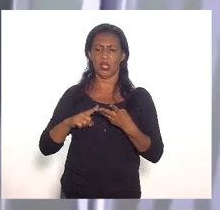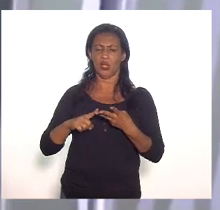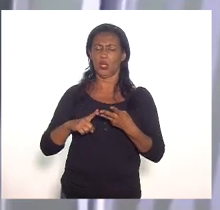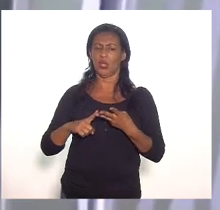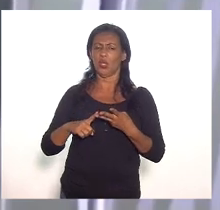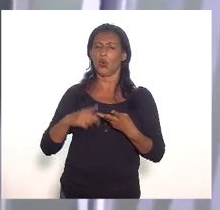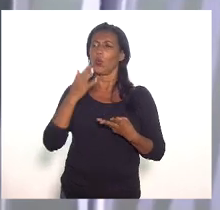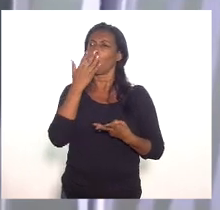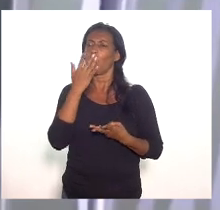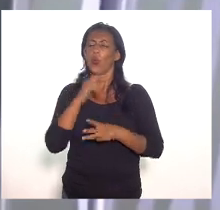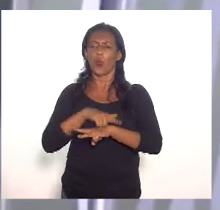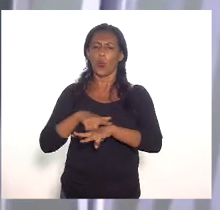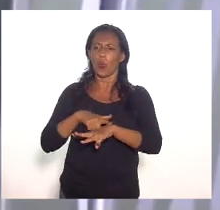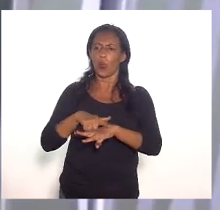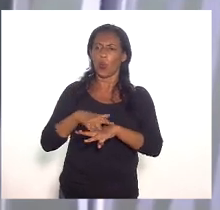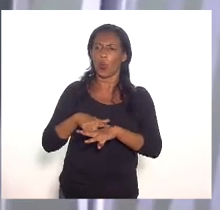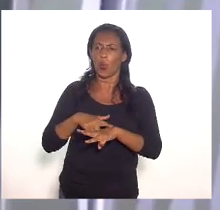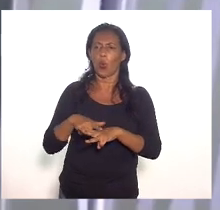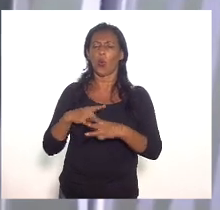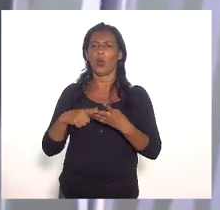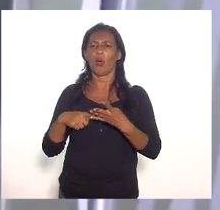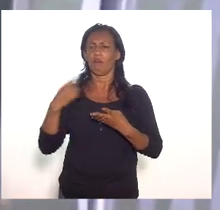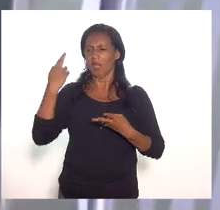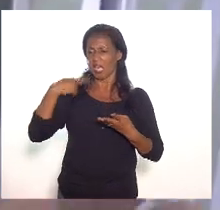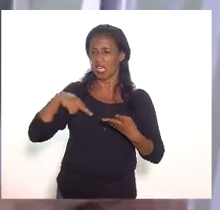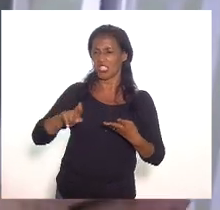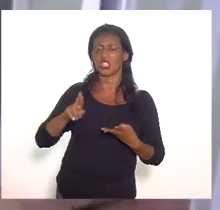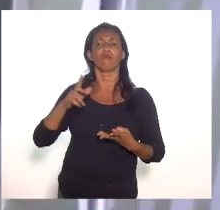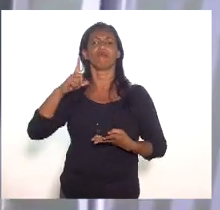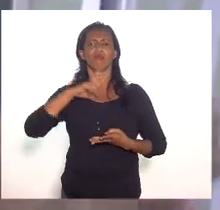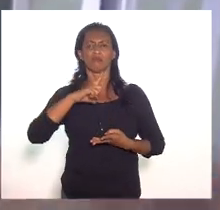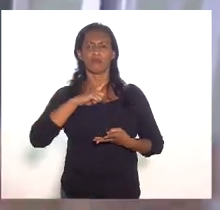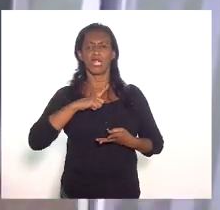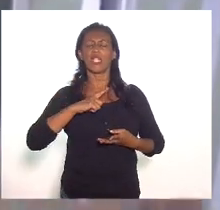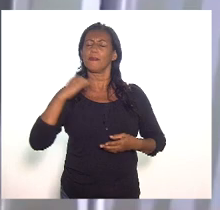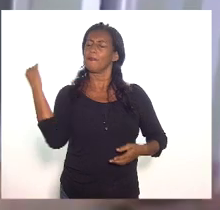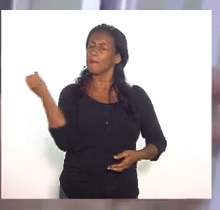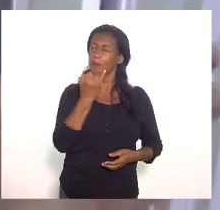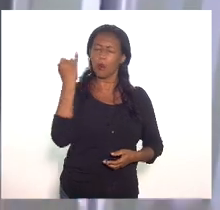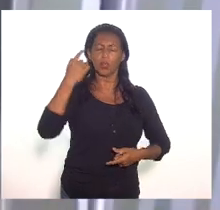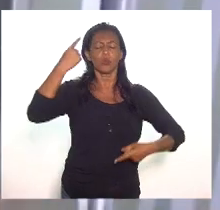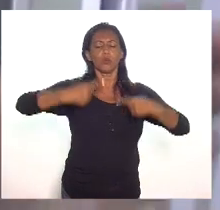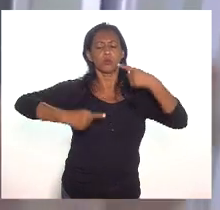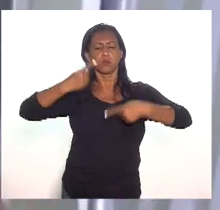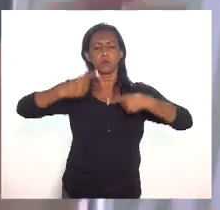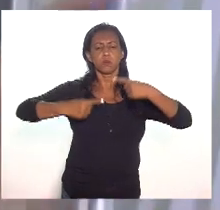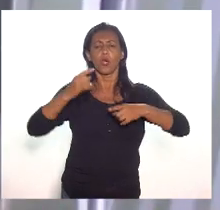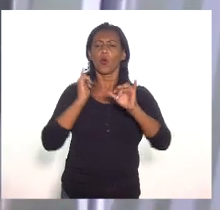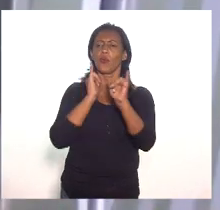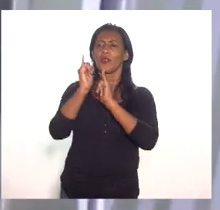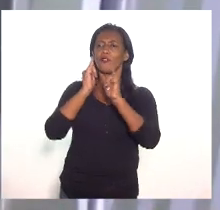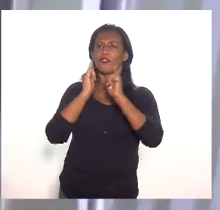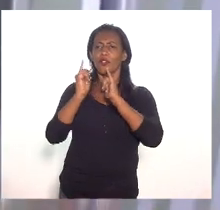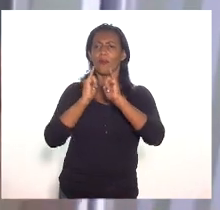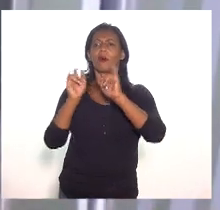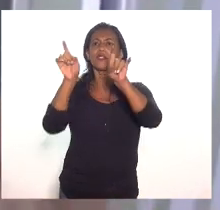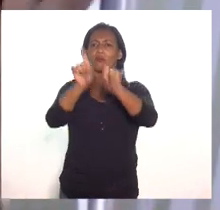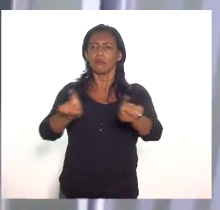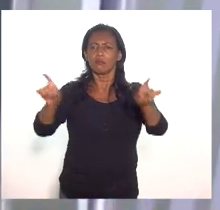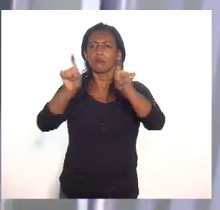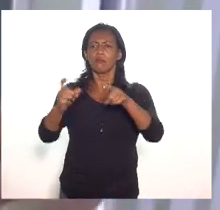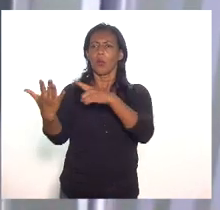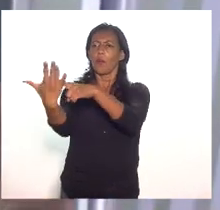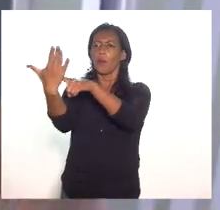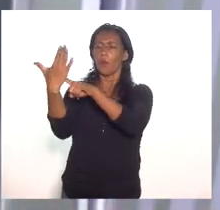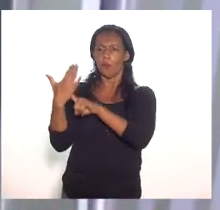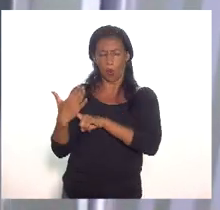focado nas religiões de matriz africana. Então, assim, é muito importante fazer o debate com os dados que a realidade nos apresenta. Porque se a gente não